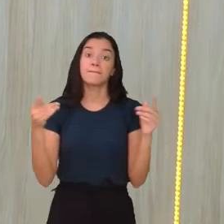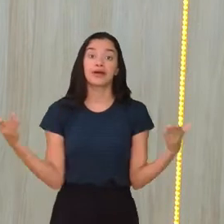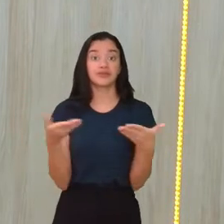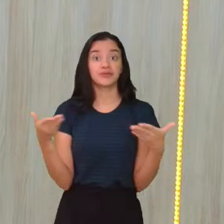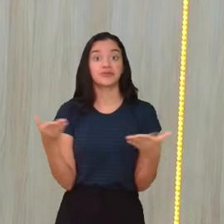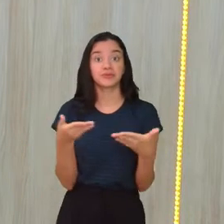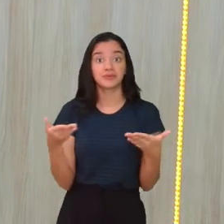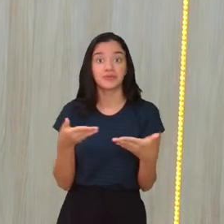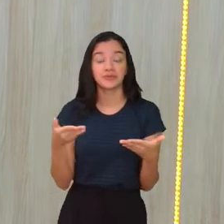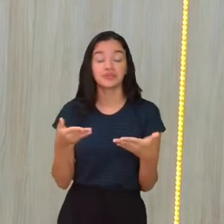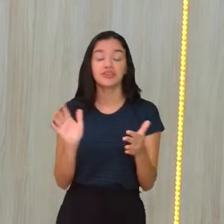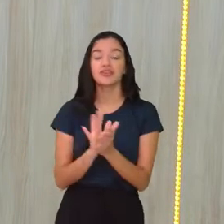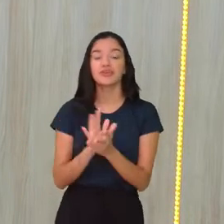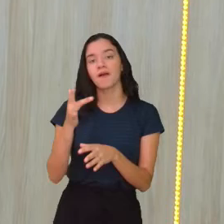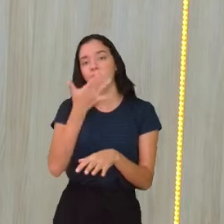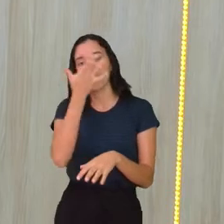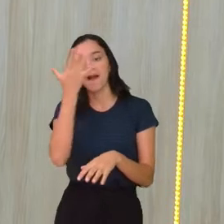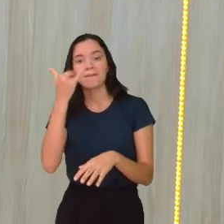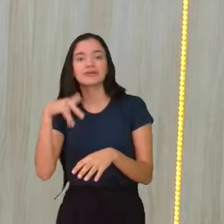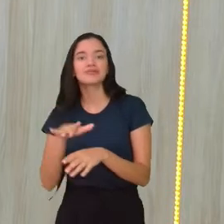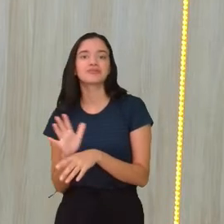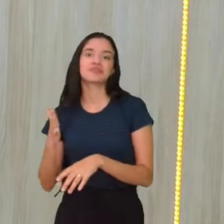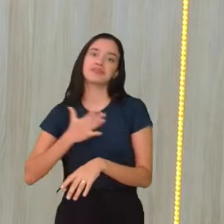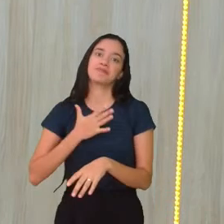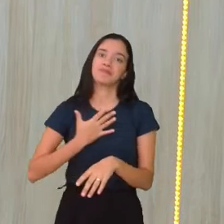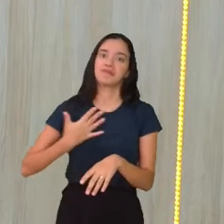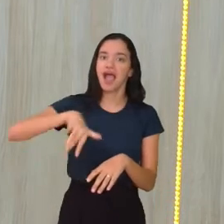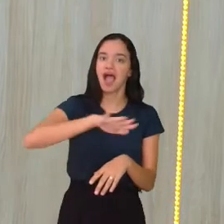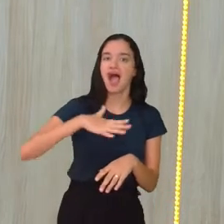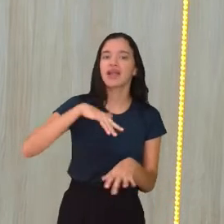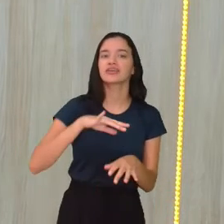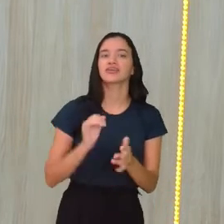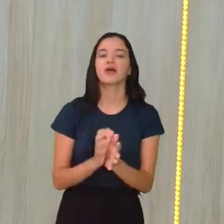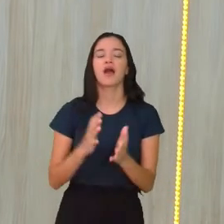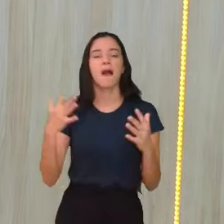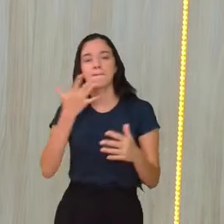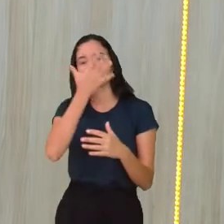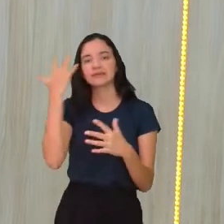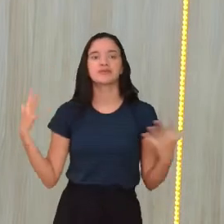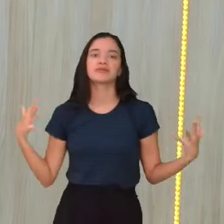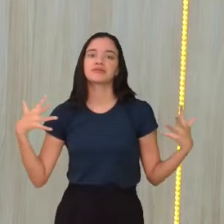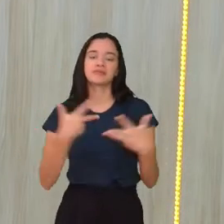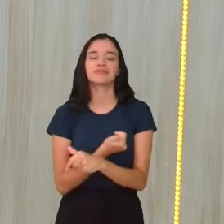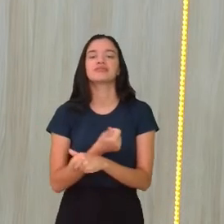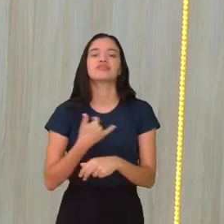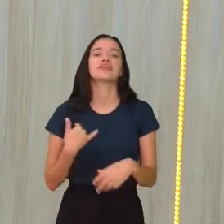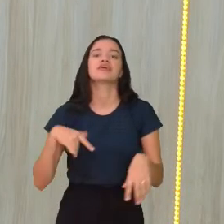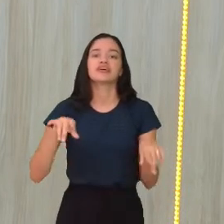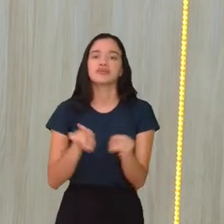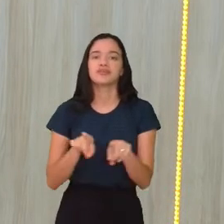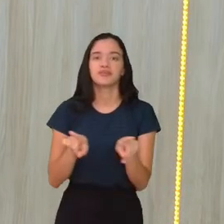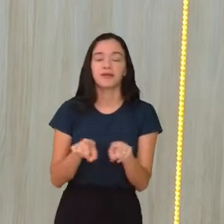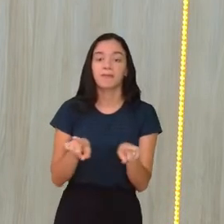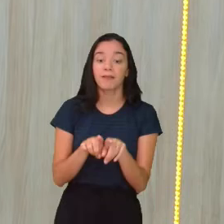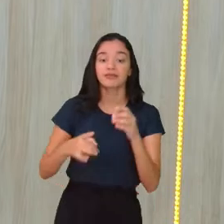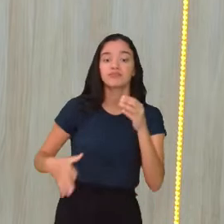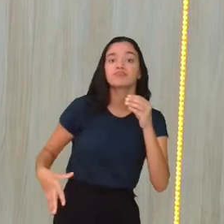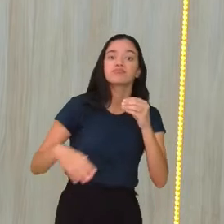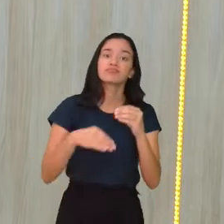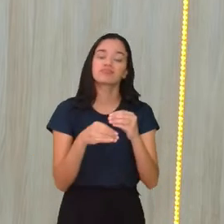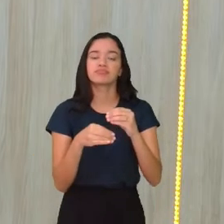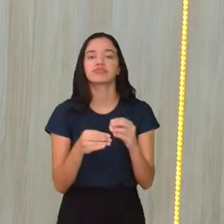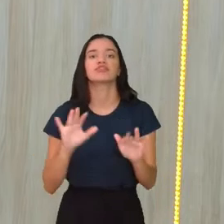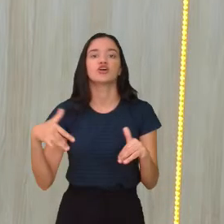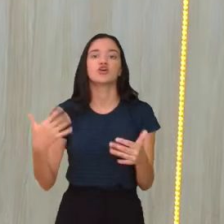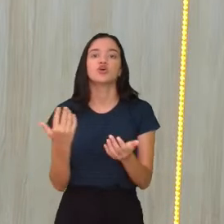estou acompanhado de alguém da minha área, né? Que é uma pessoa maravilhosa também e que vai estar aqui para somar,